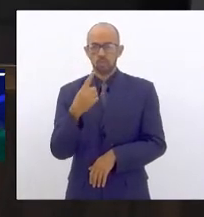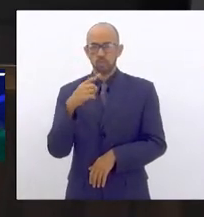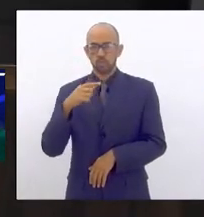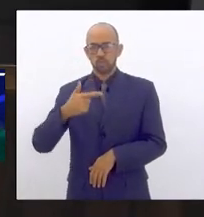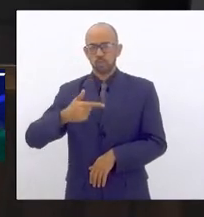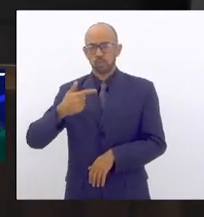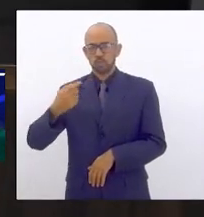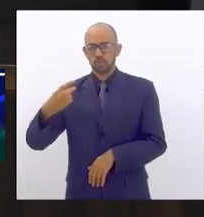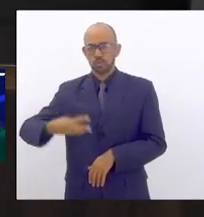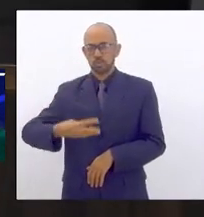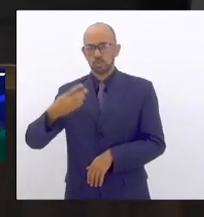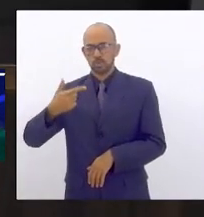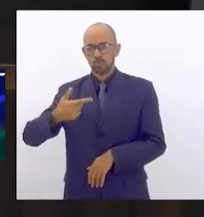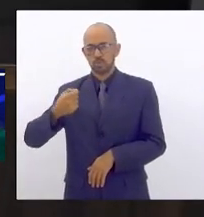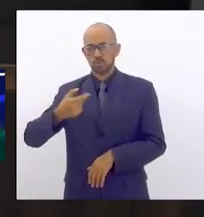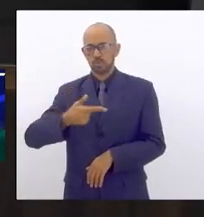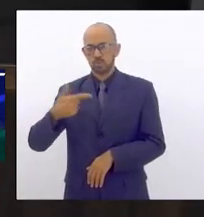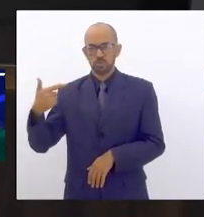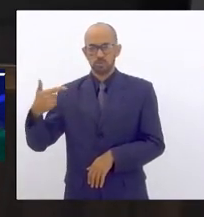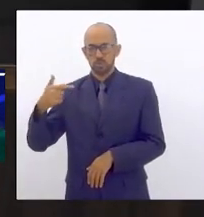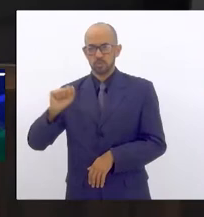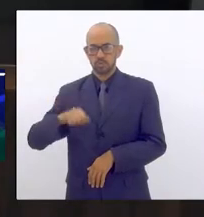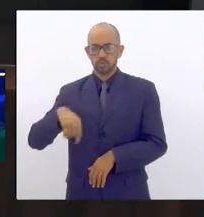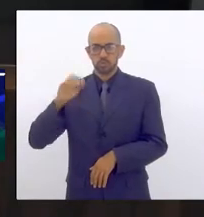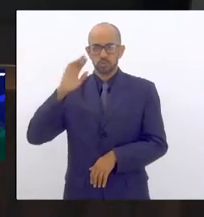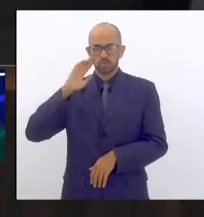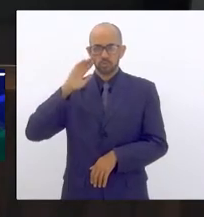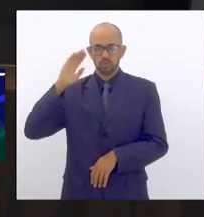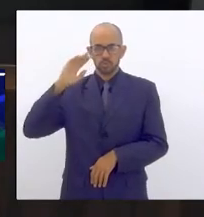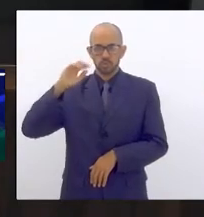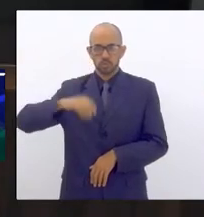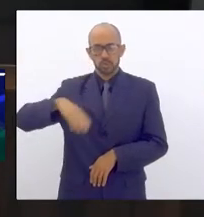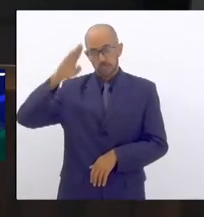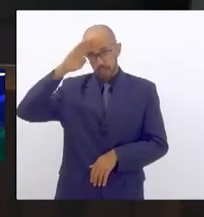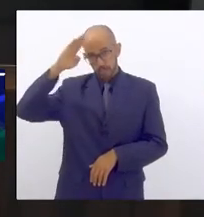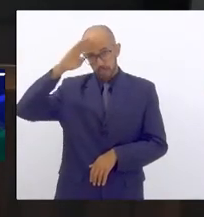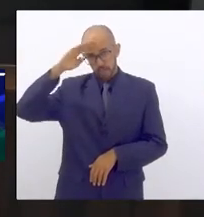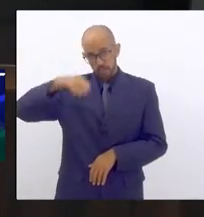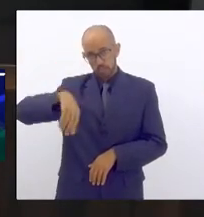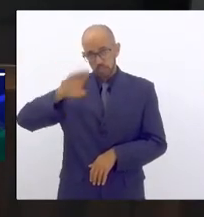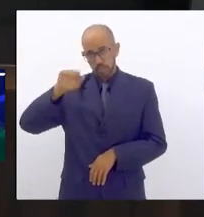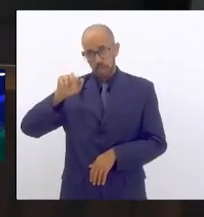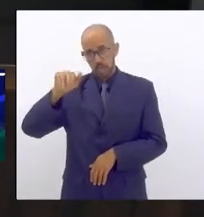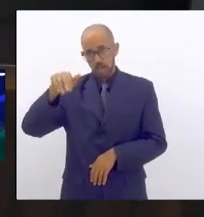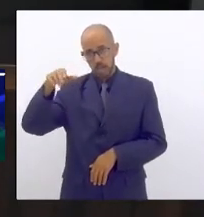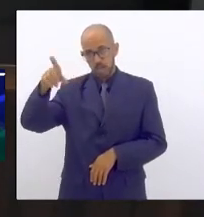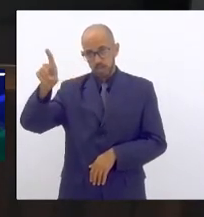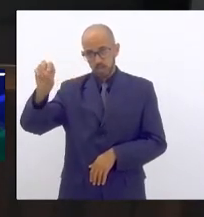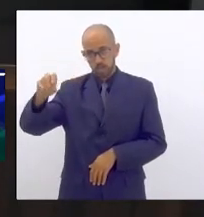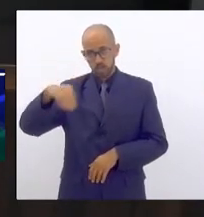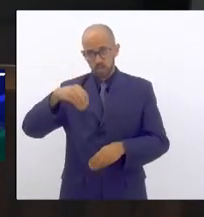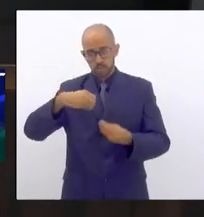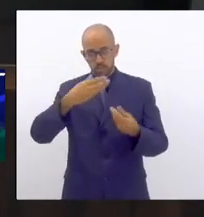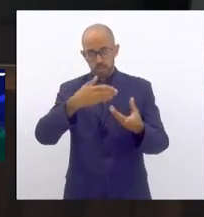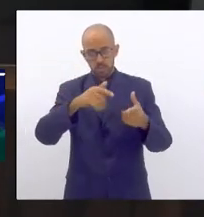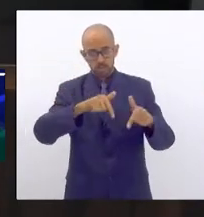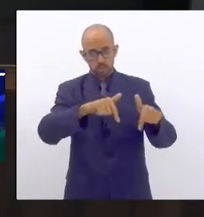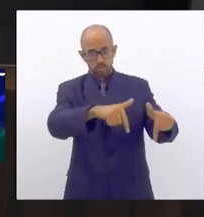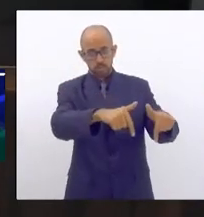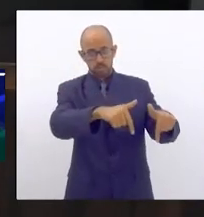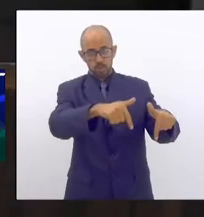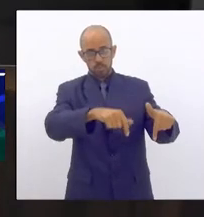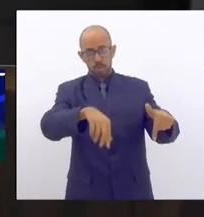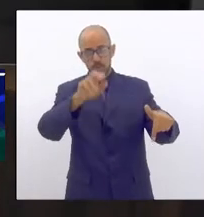de autoria do deputado subtenente Bernardo, que concede medalha Tiradentes, o respectivo diploma, ao tenente-coronel bombeiro José